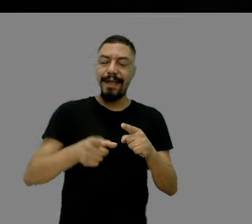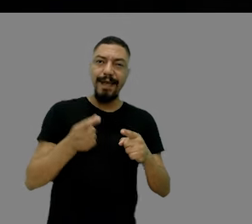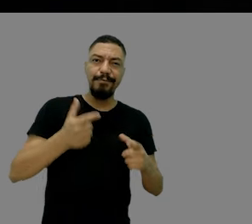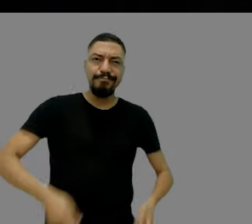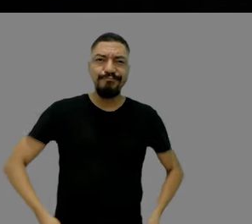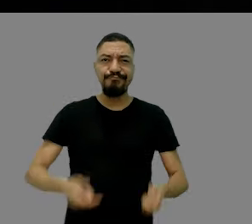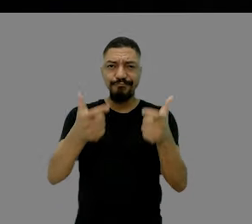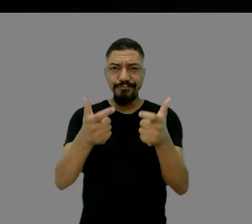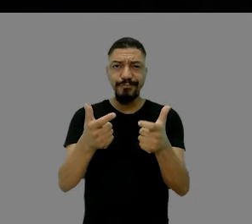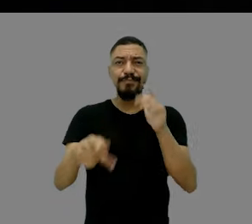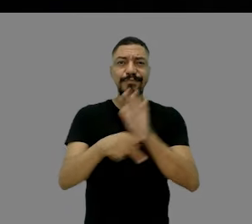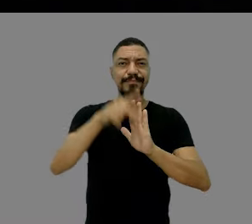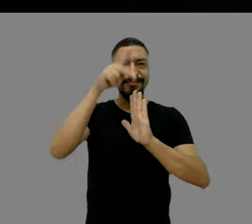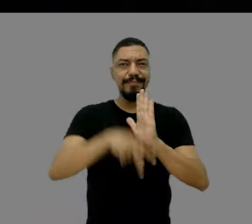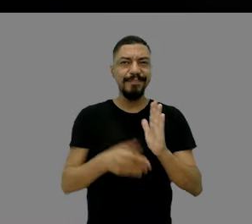Tem mais alguma aí?